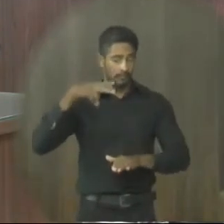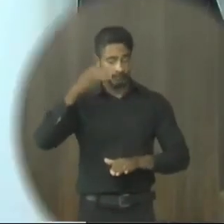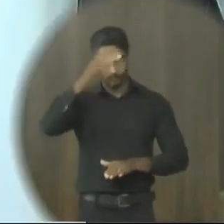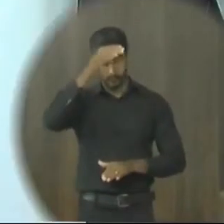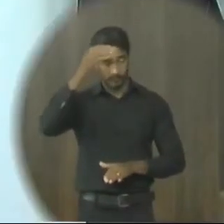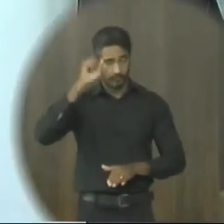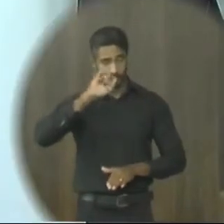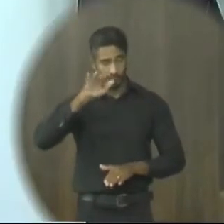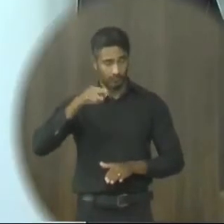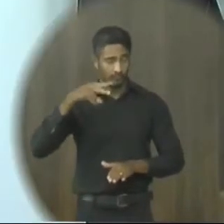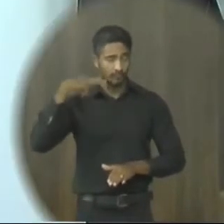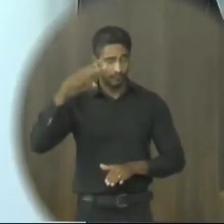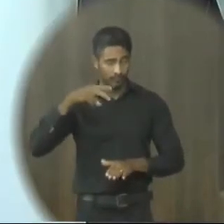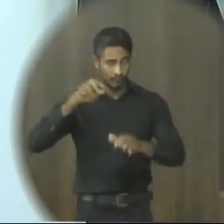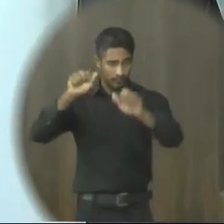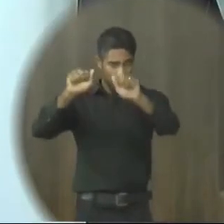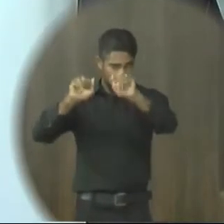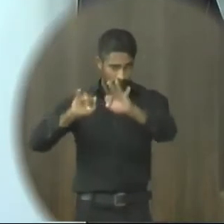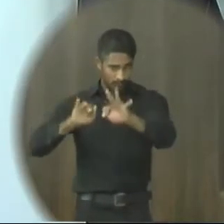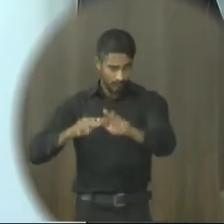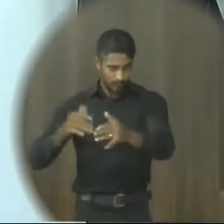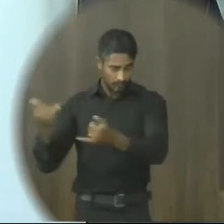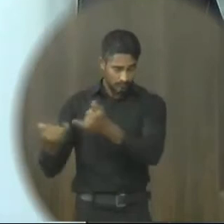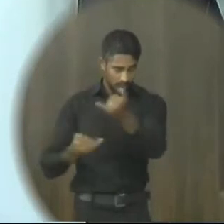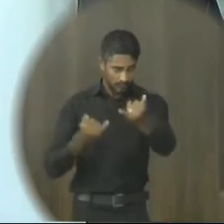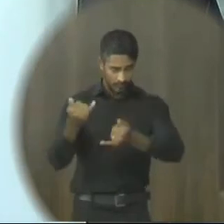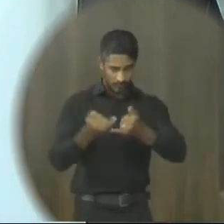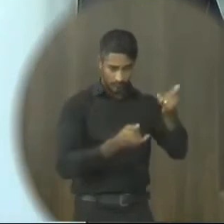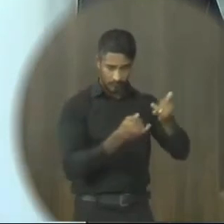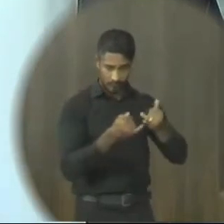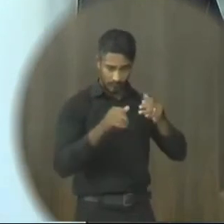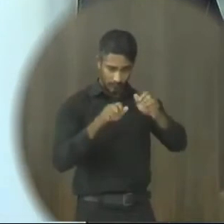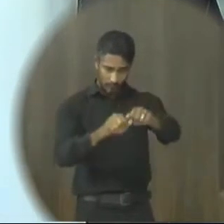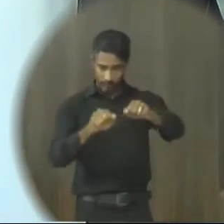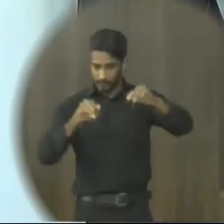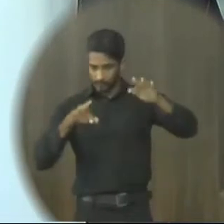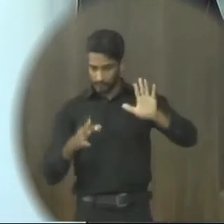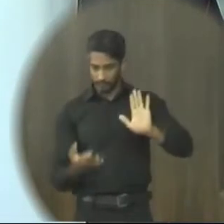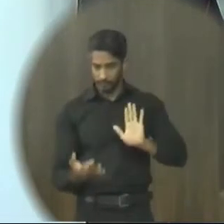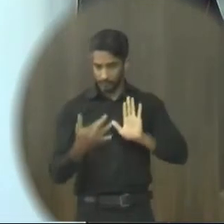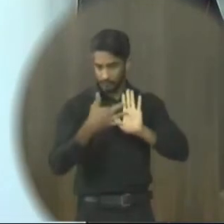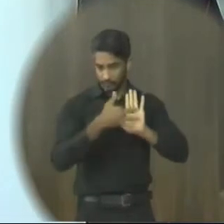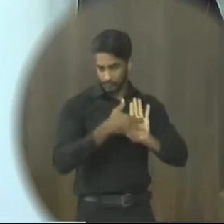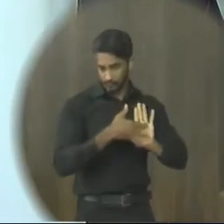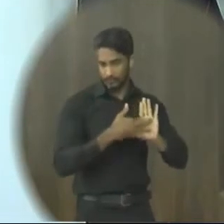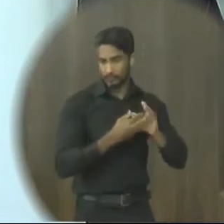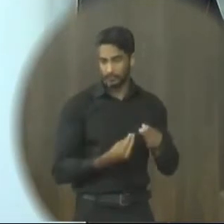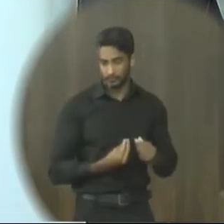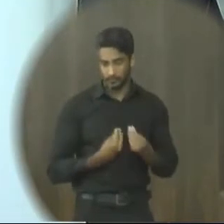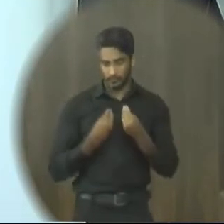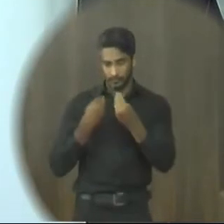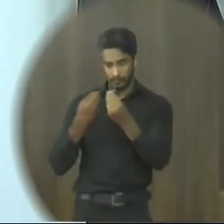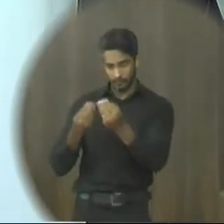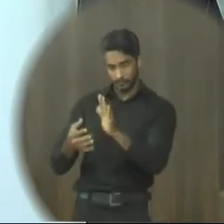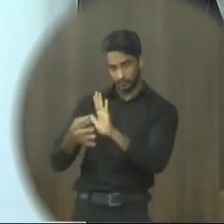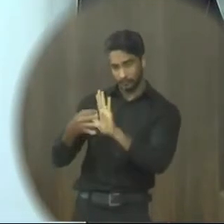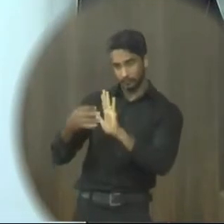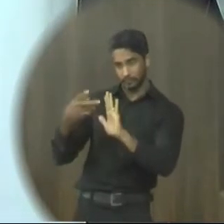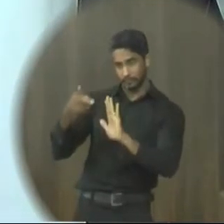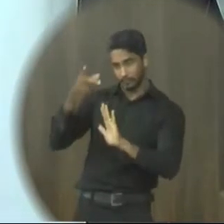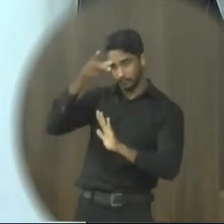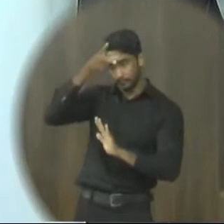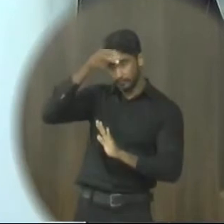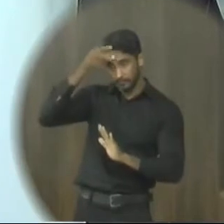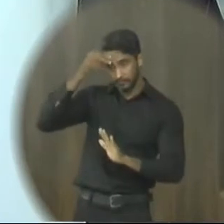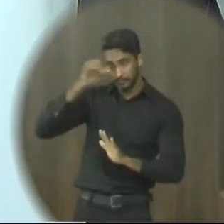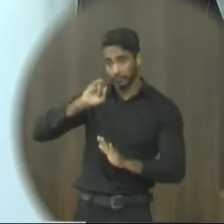Janaúba. O vereador que se subscreve vem, depois de ouvir o senhor plenário, na forma regimental, sugere ao senhor prefeito de Janaúba, o senhor